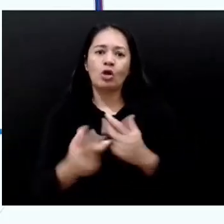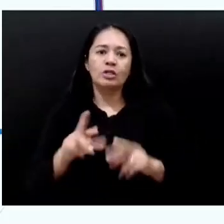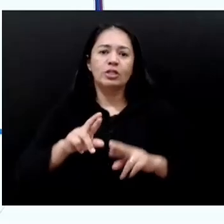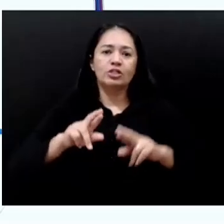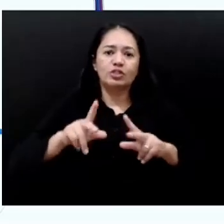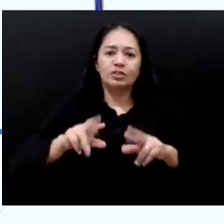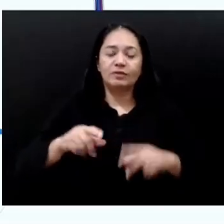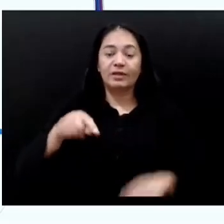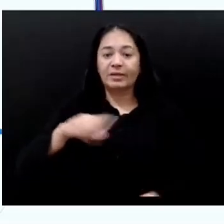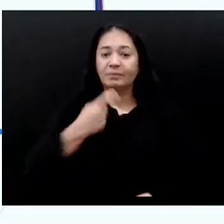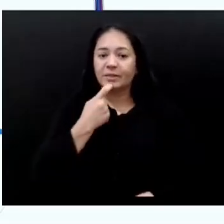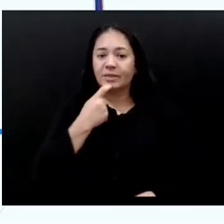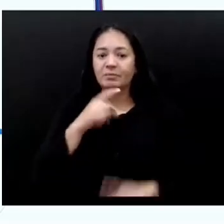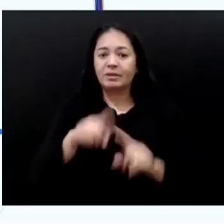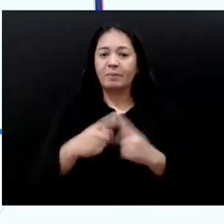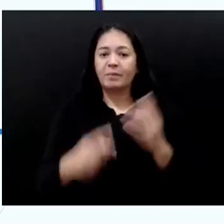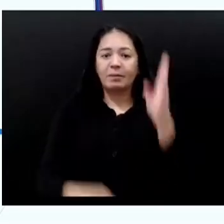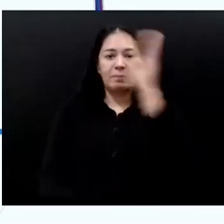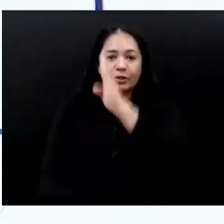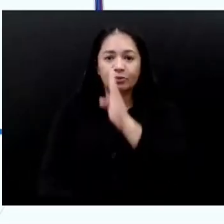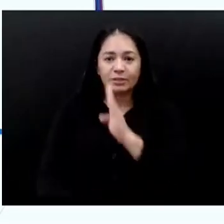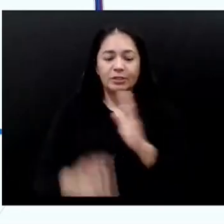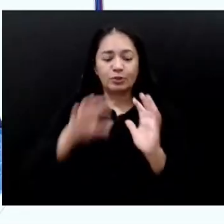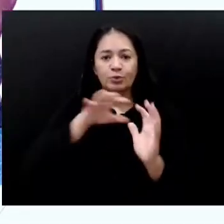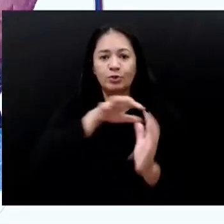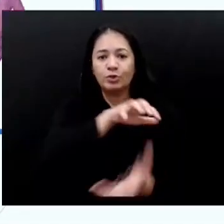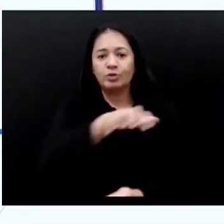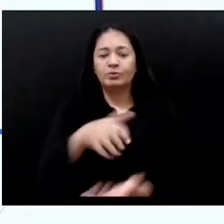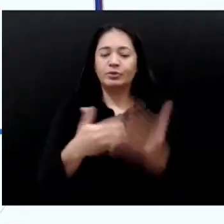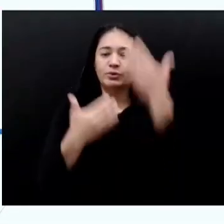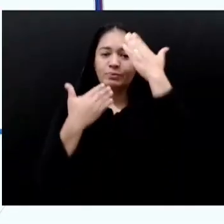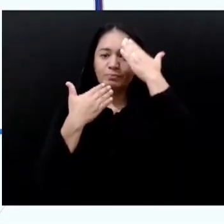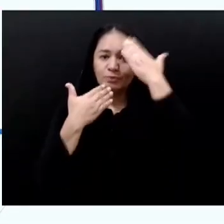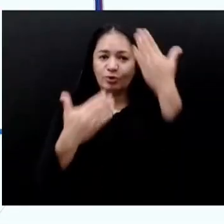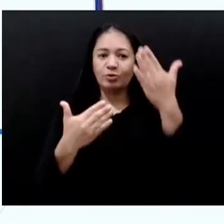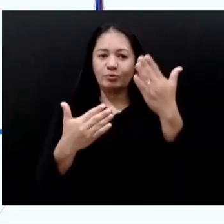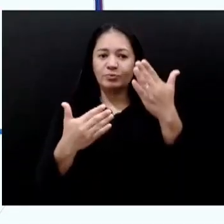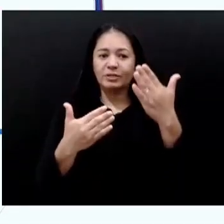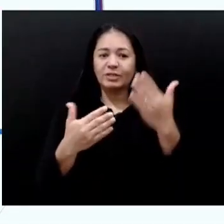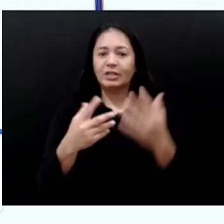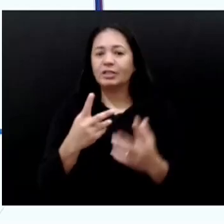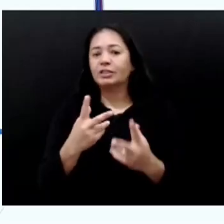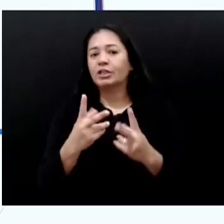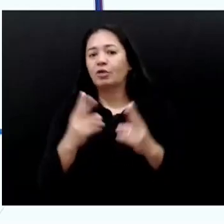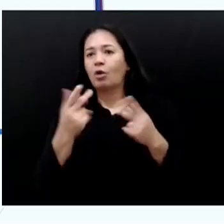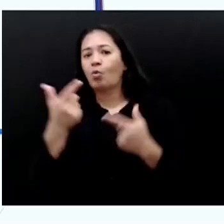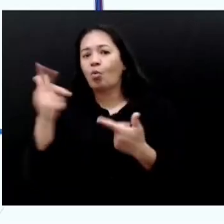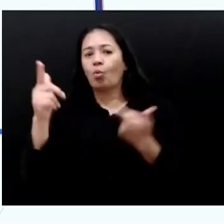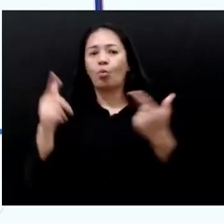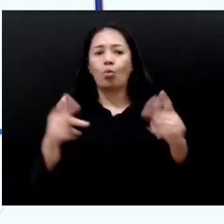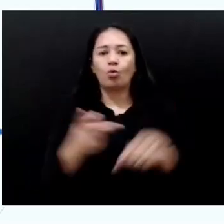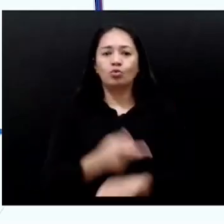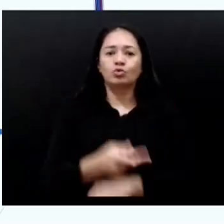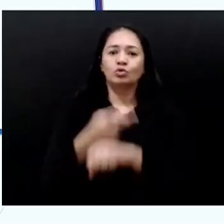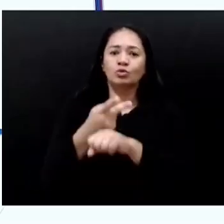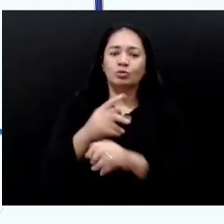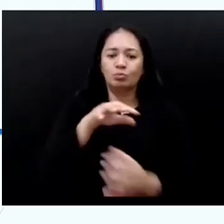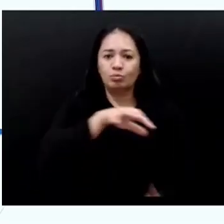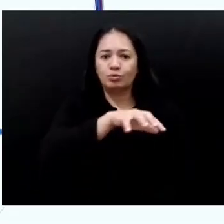Brasil e para o mundo. Então, muito obrigado. Assim como os prêmios que a gente ganha mundo afora, eles fazem parte não só